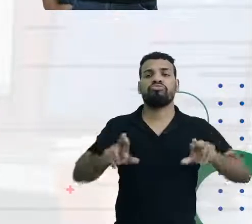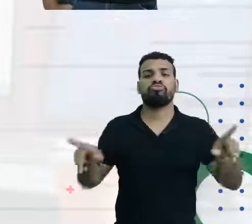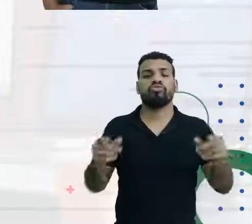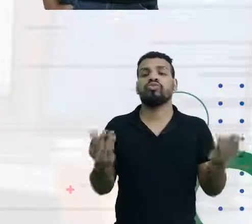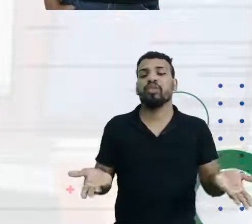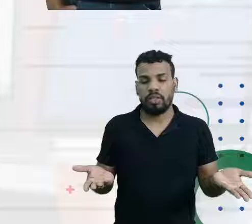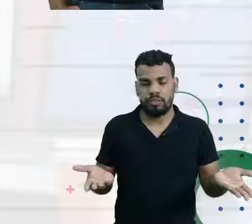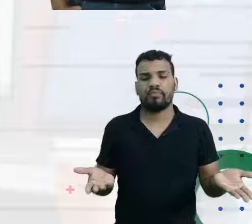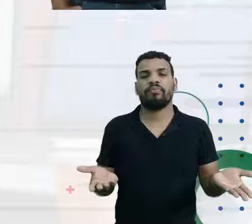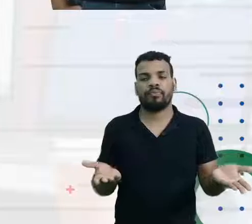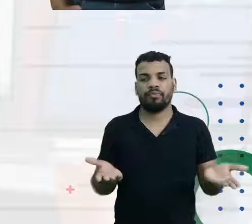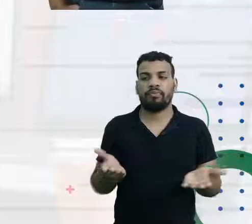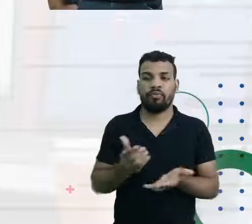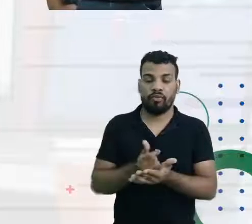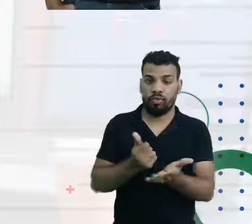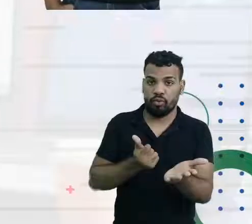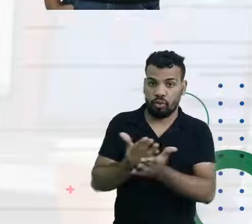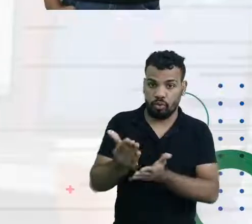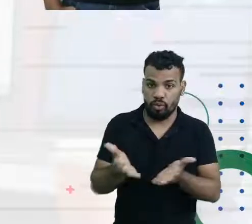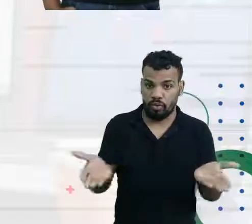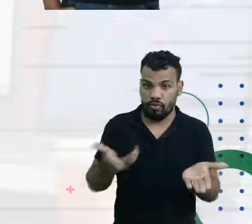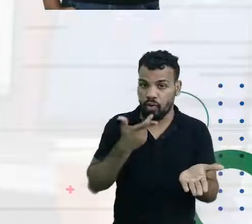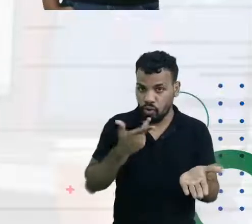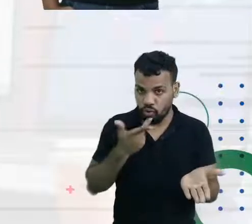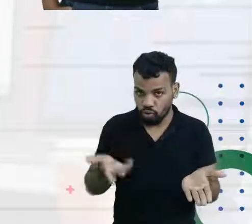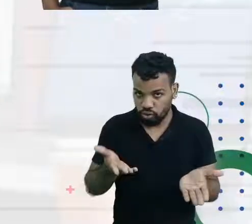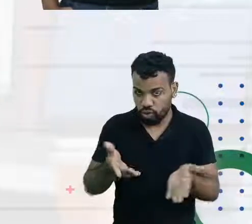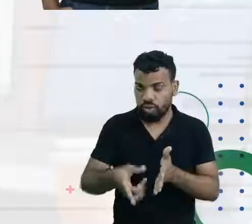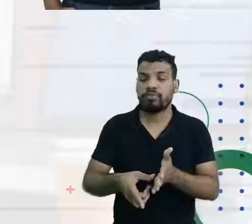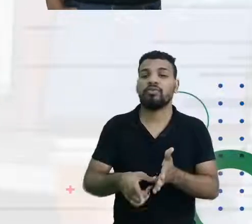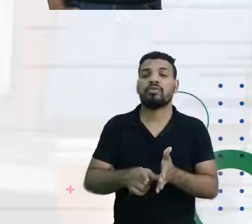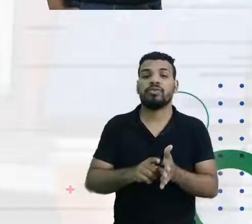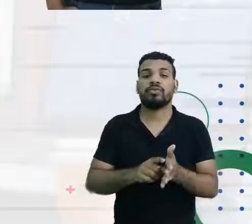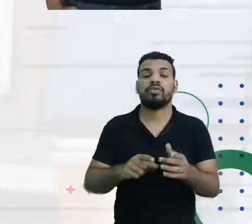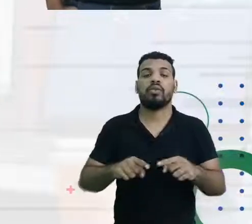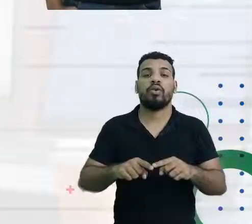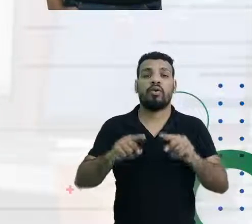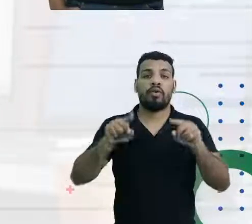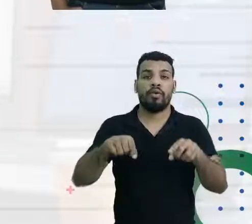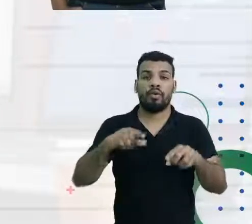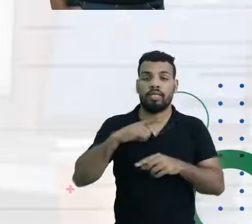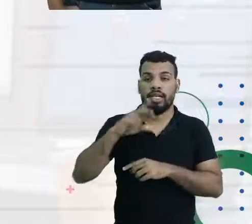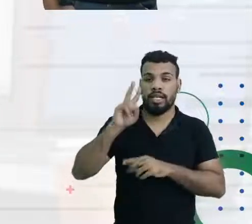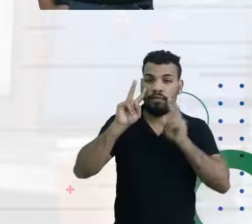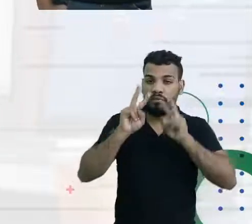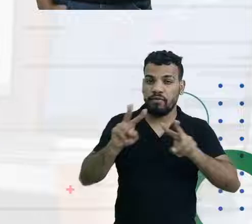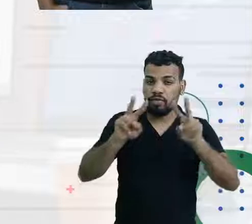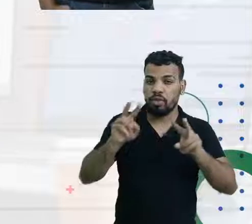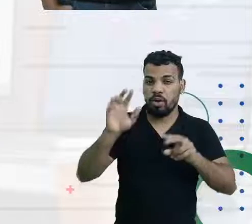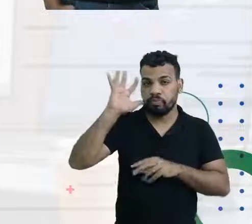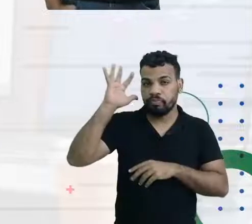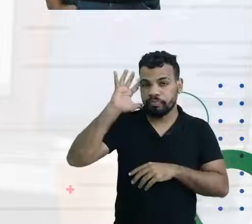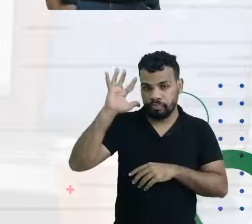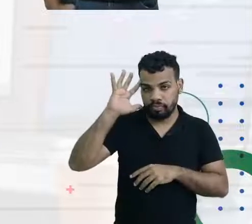ponto de partida, como a gente tinha falado antes, para o resto do projeto tomar como base aquela ideia visual, né?